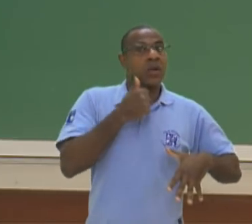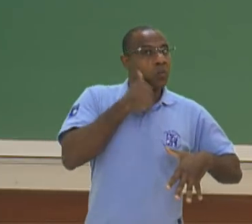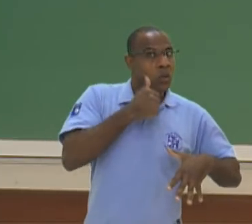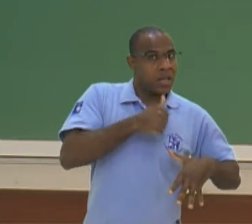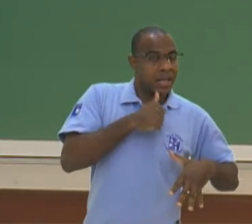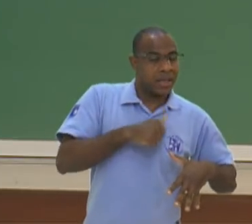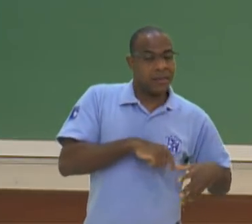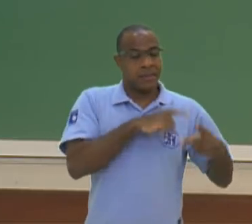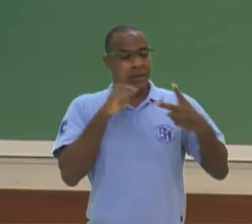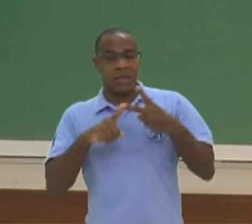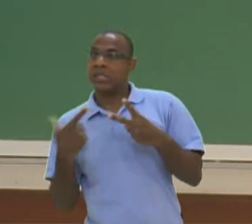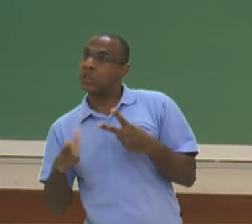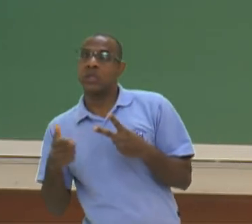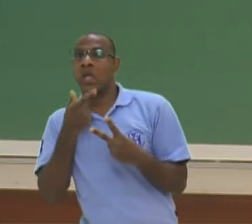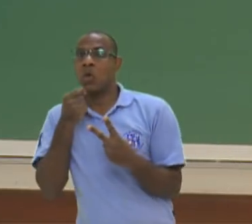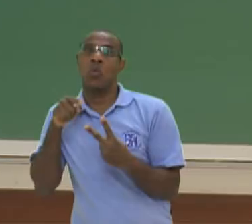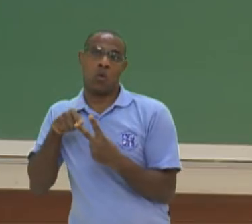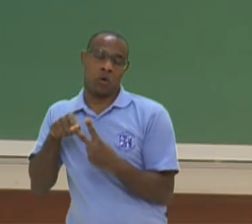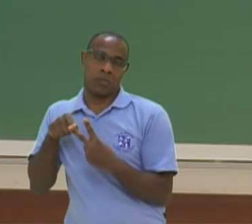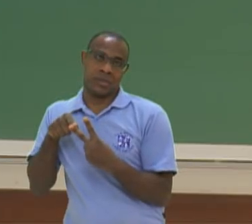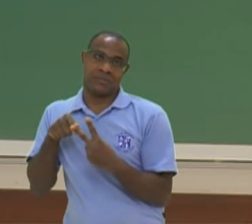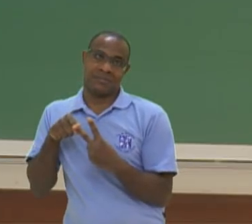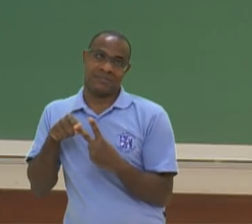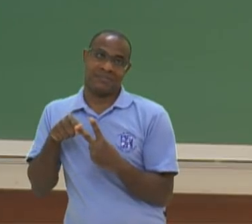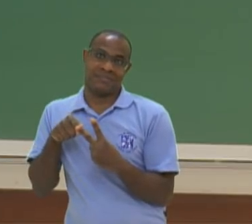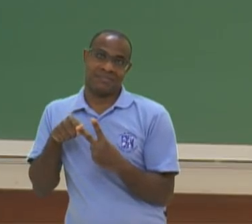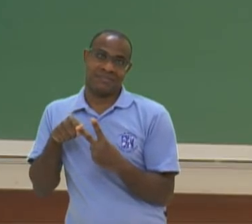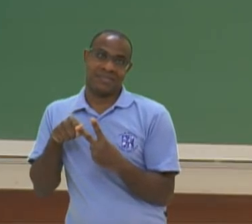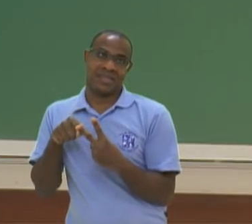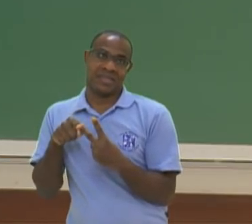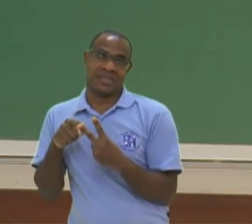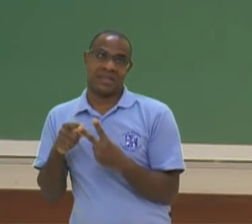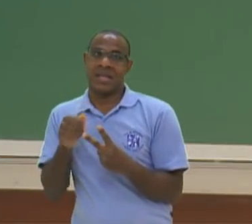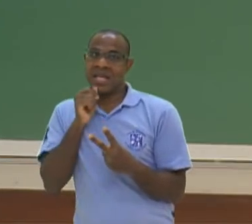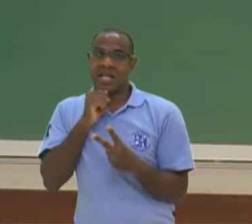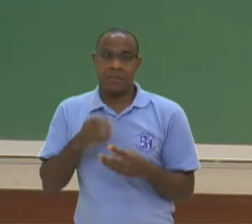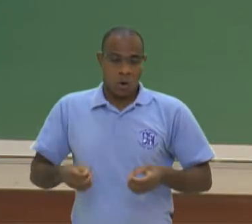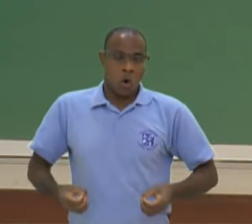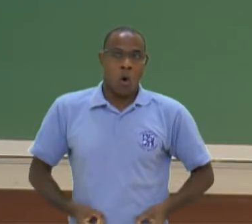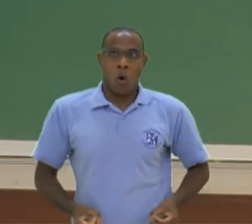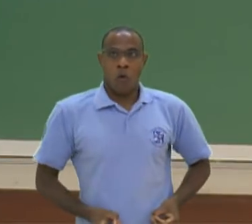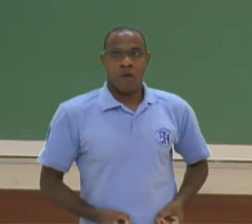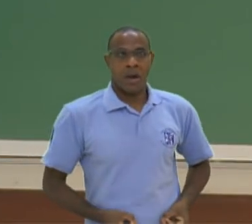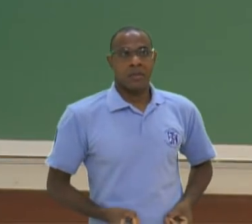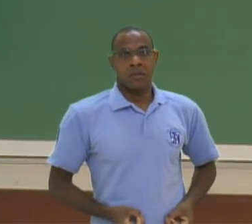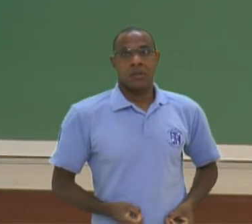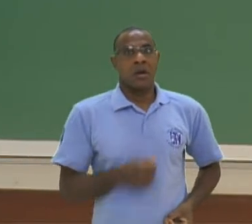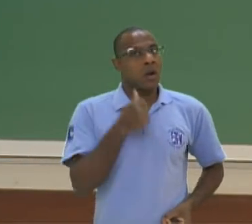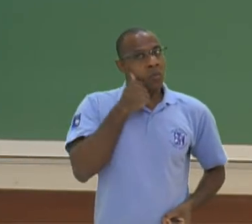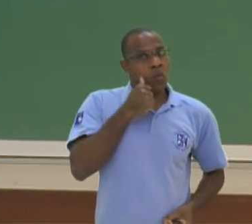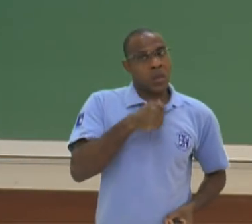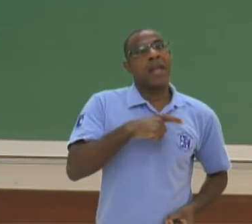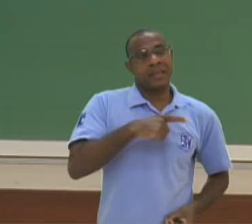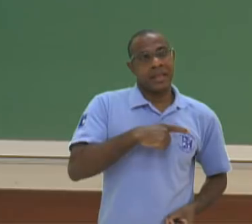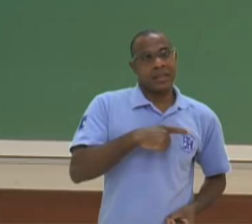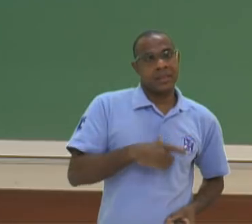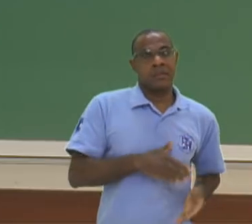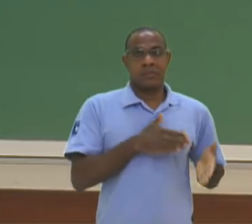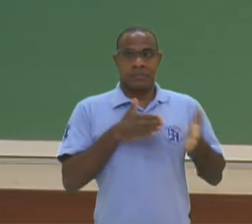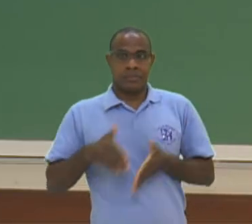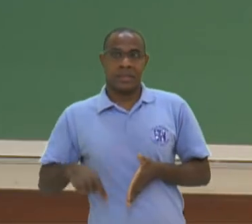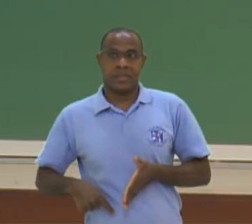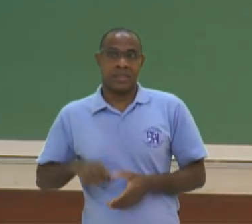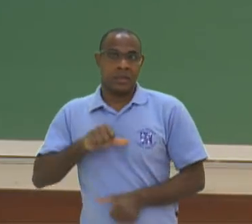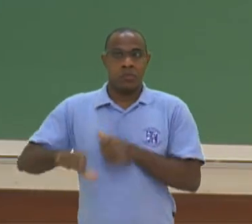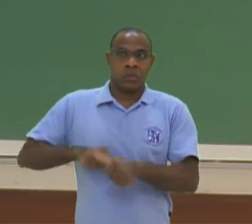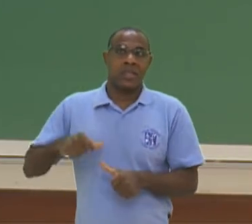não estão presentes nos homens. Então, no lugar dos ovários, nos homens, eles apresentam os